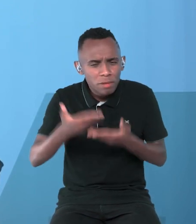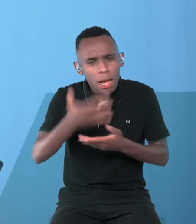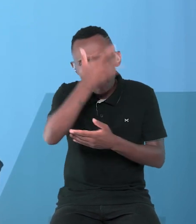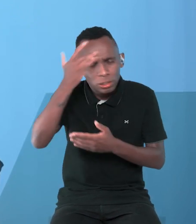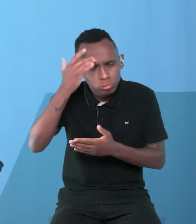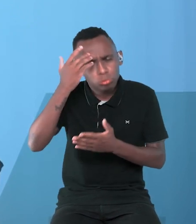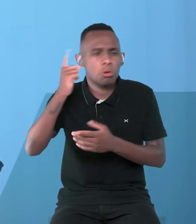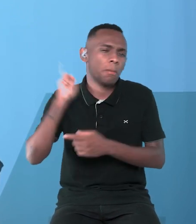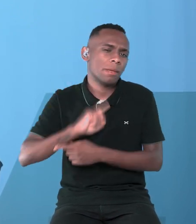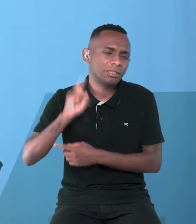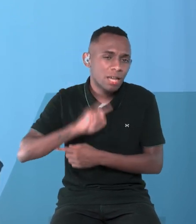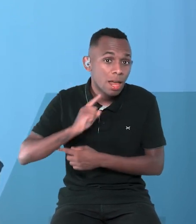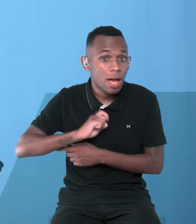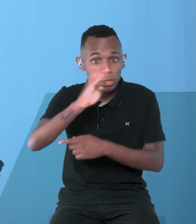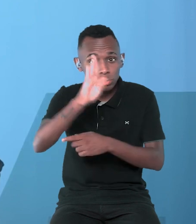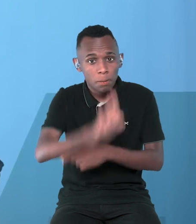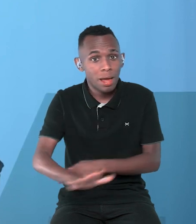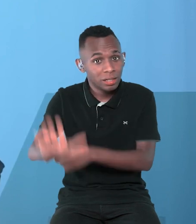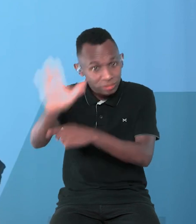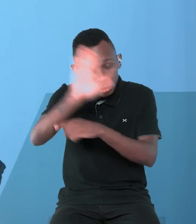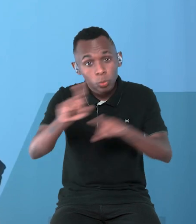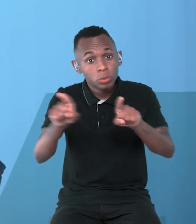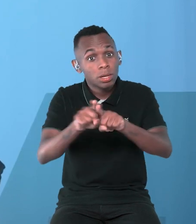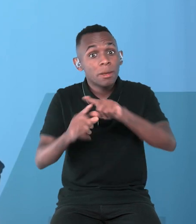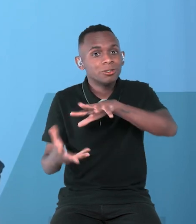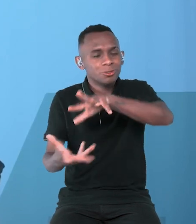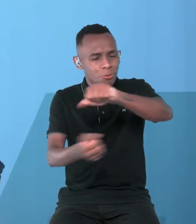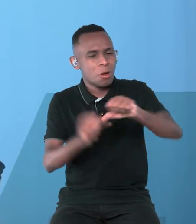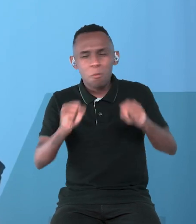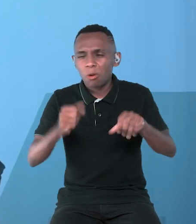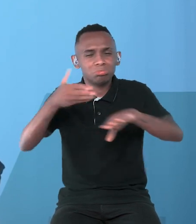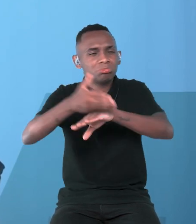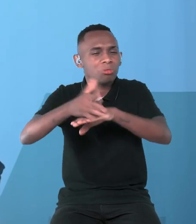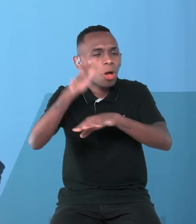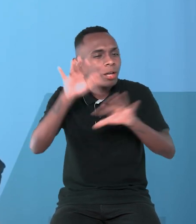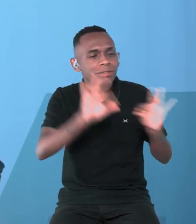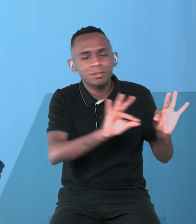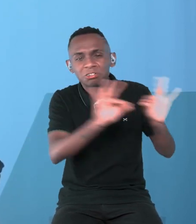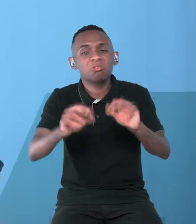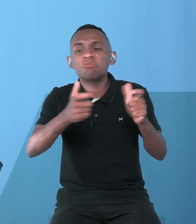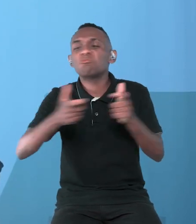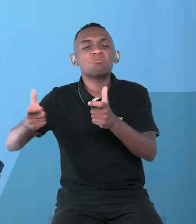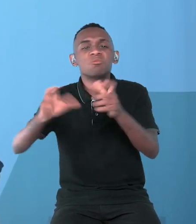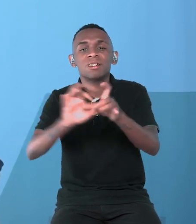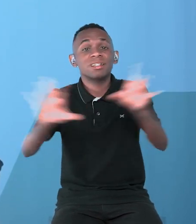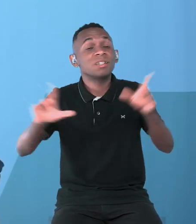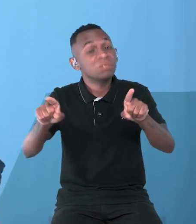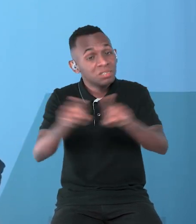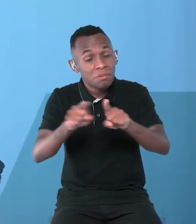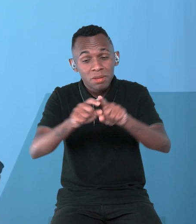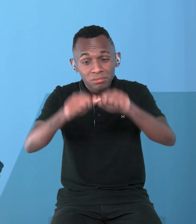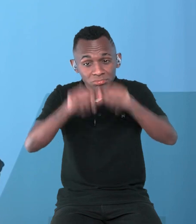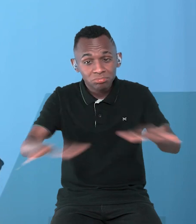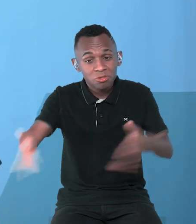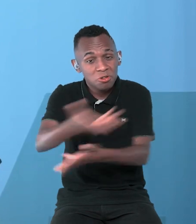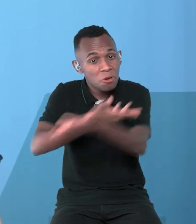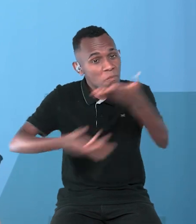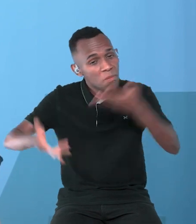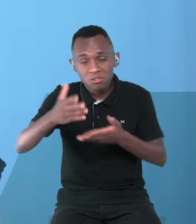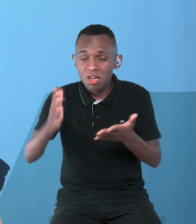Minas Gerais, do Brasil e do mundo. E você pode acessar de onde você estiver e também compartilhar com os amigos